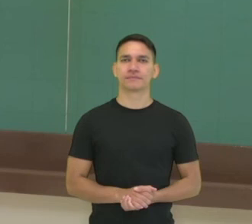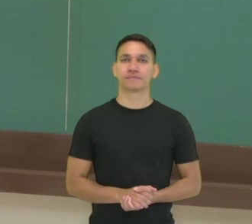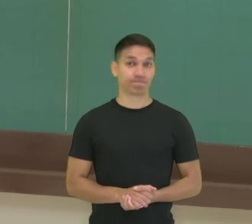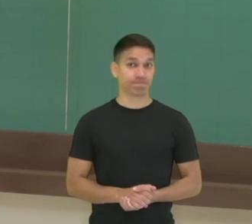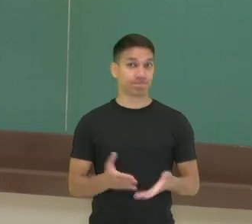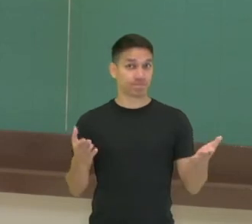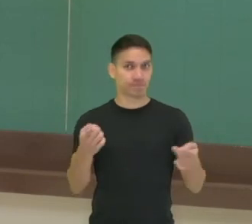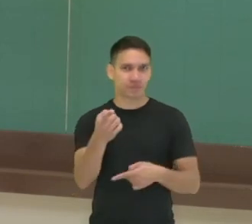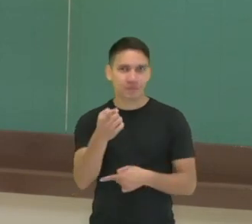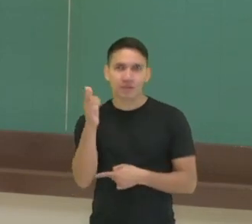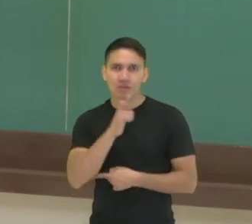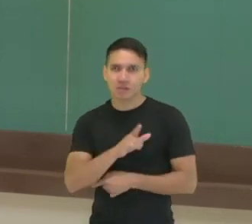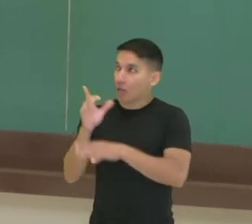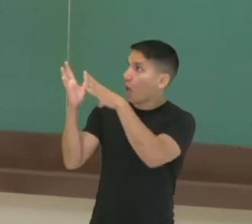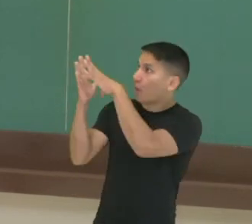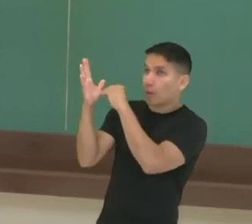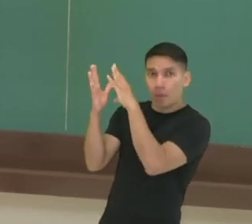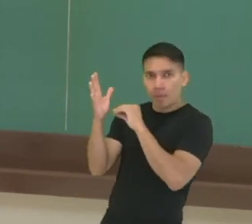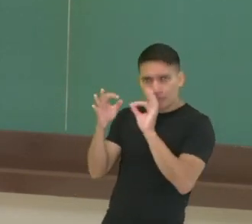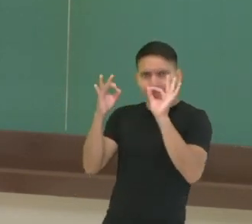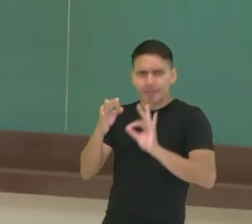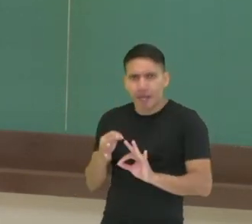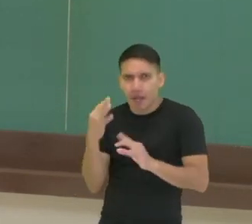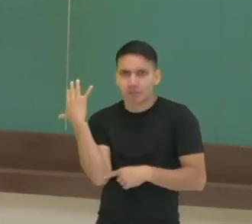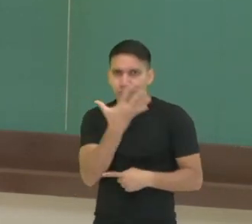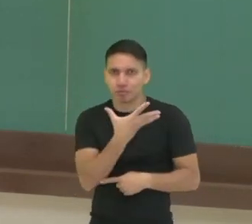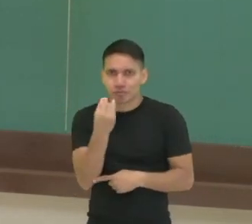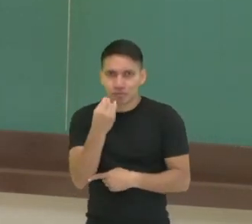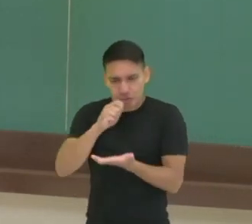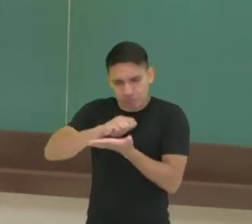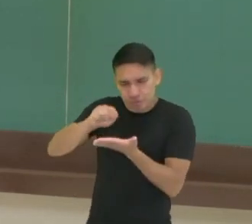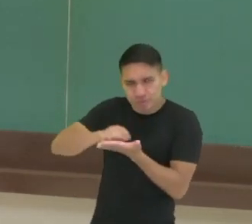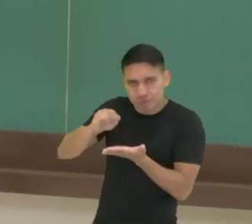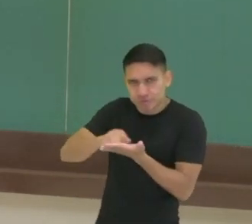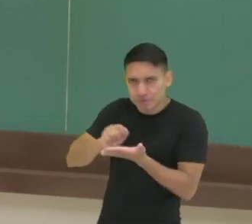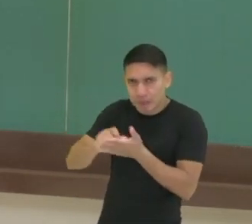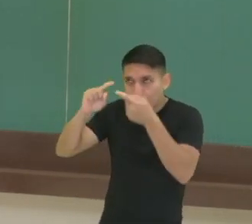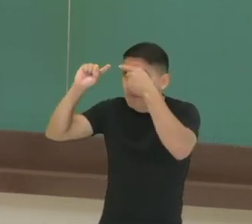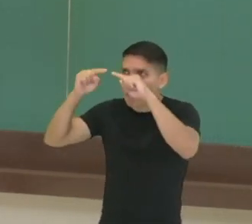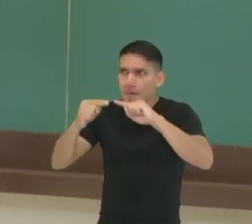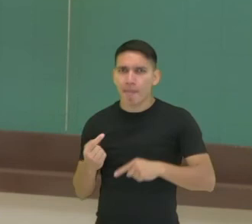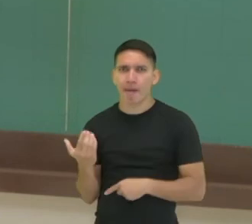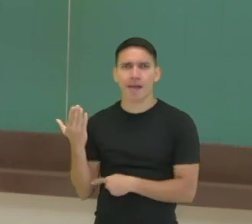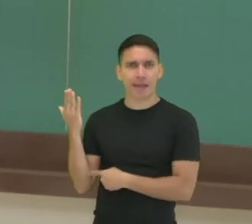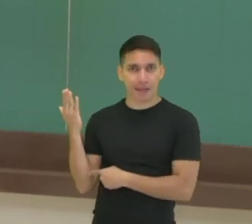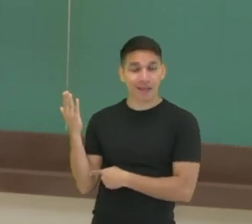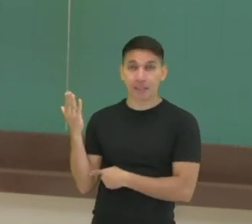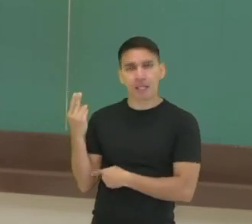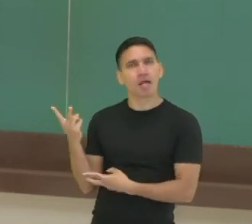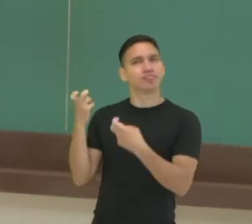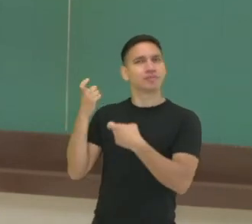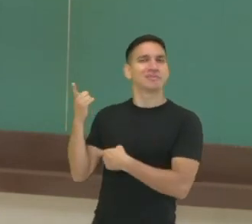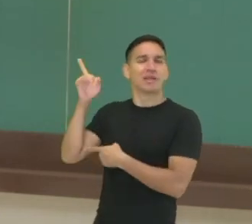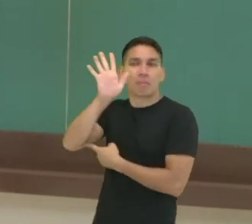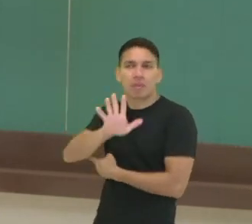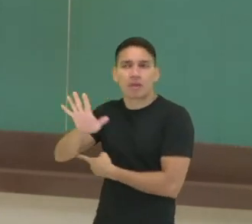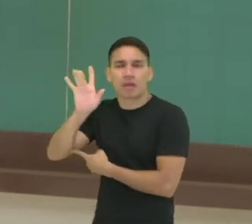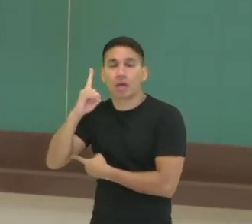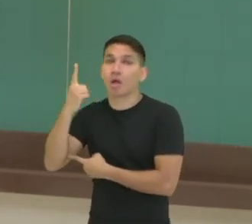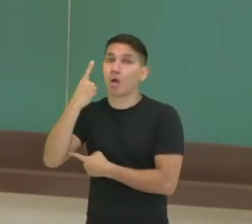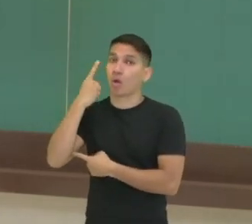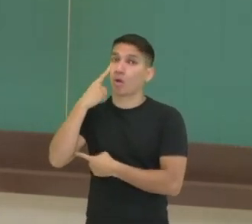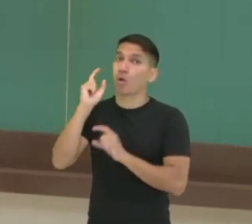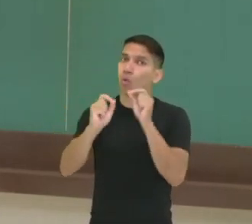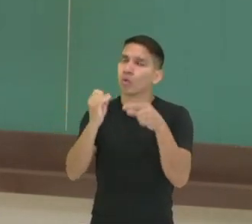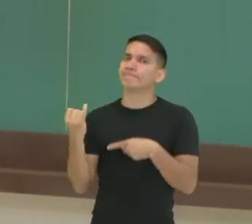E aí, copiou bem caprichado no seu caderno este mapa conceitual? Repare nele a importância,